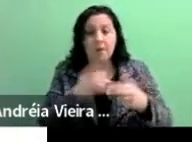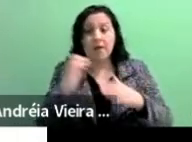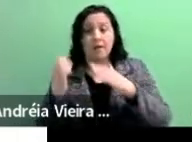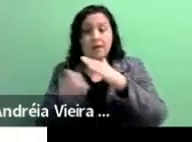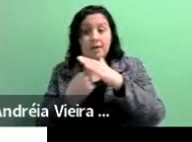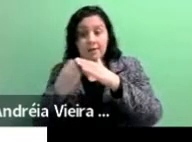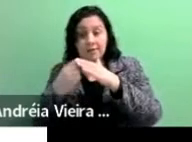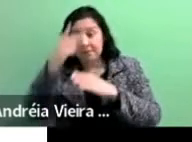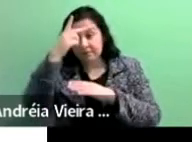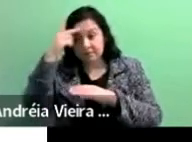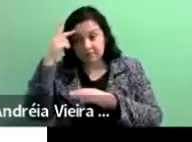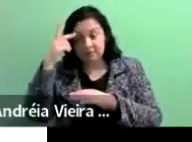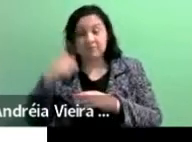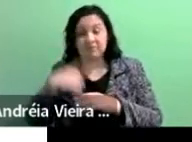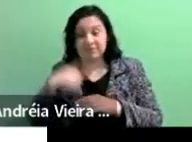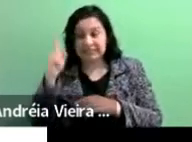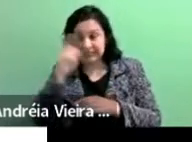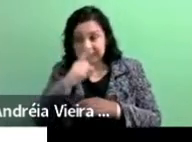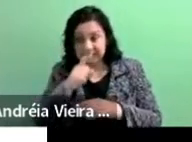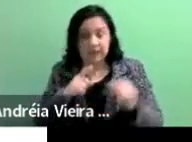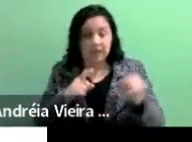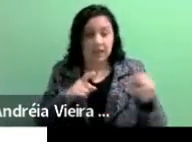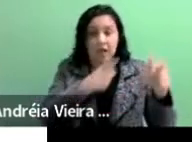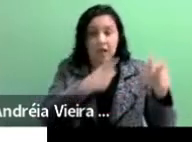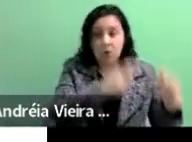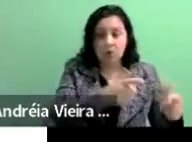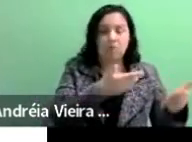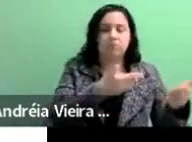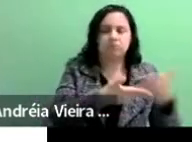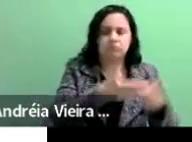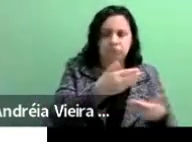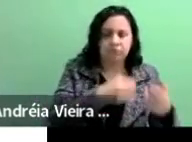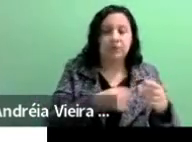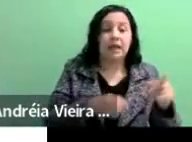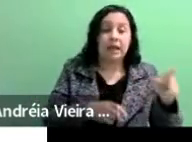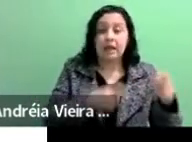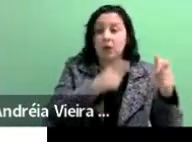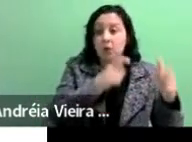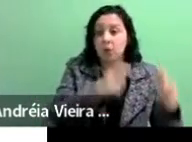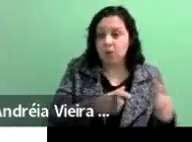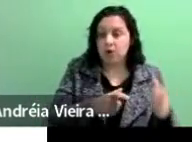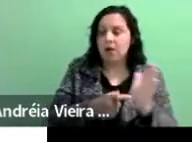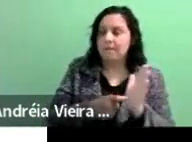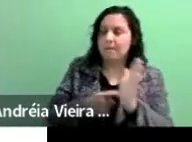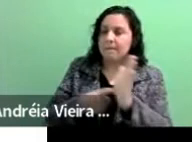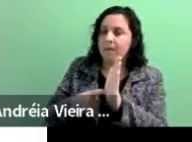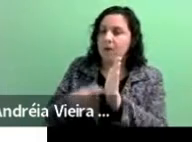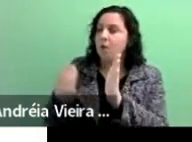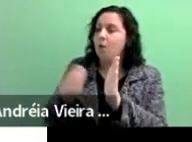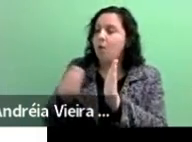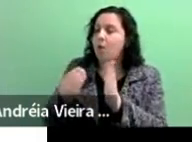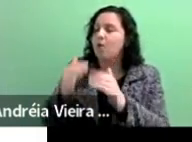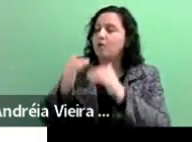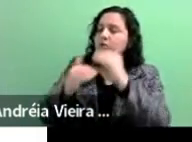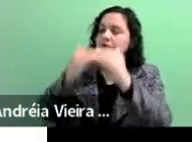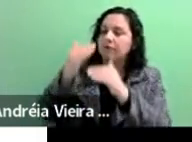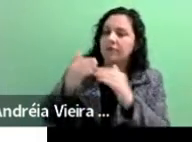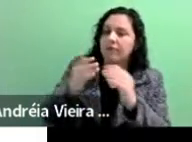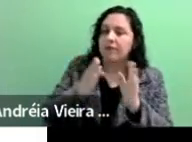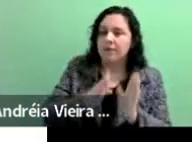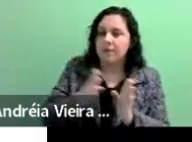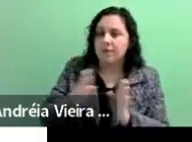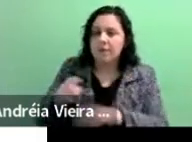tem a dificuldade, negocia com a unidade, aí a unidade apresenta quais são as macroentregas, como isso vai ser desenvolvido, o cronograma, tem